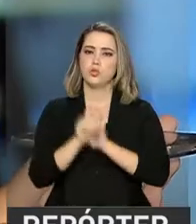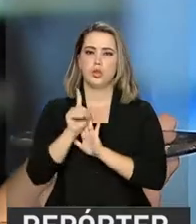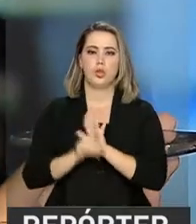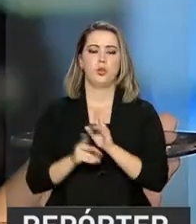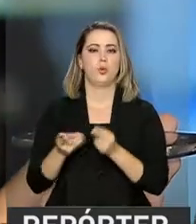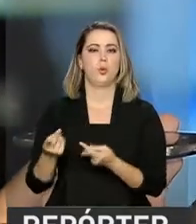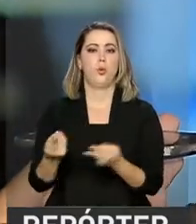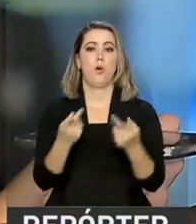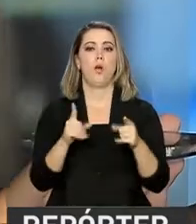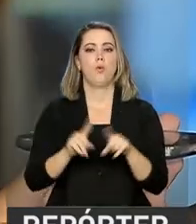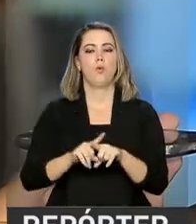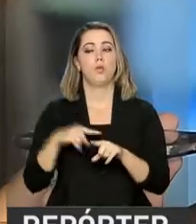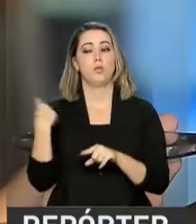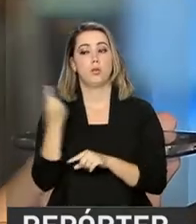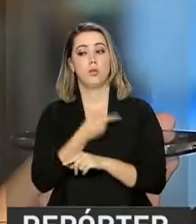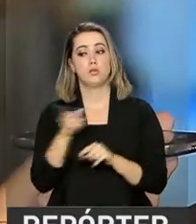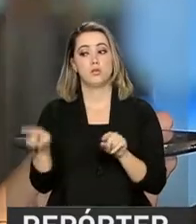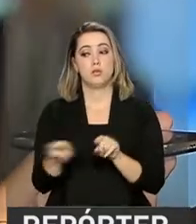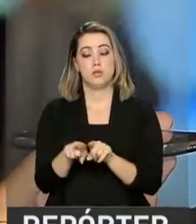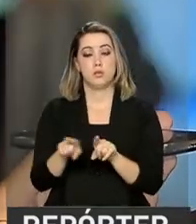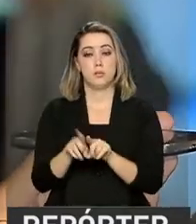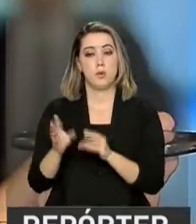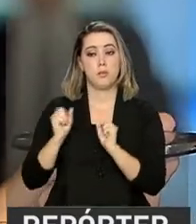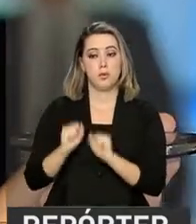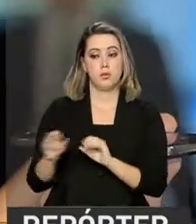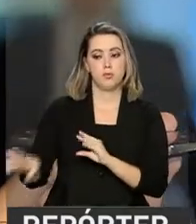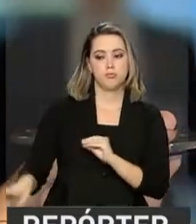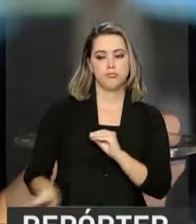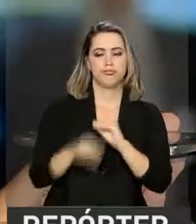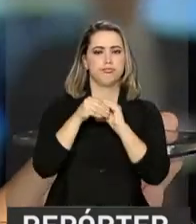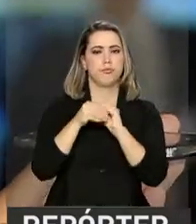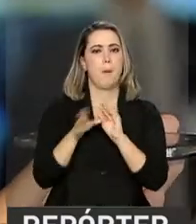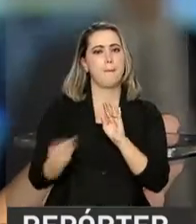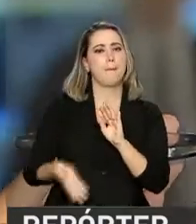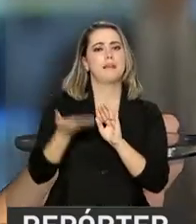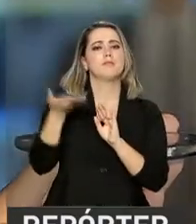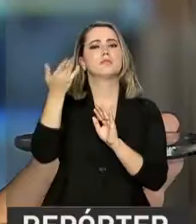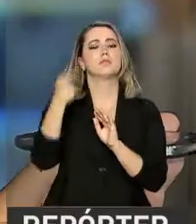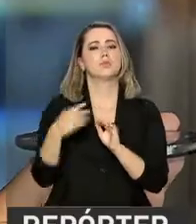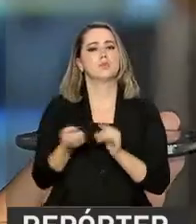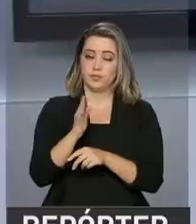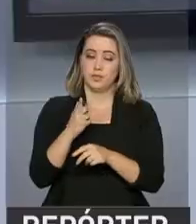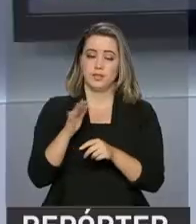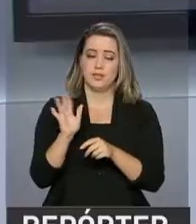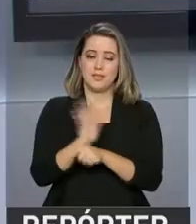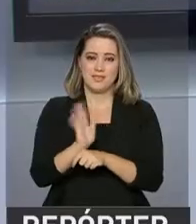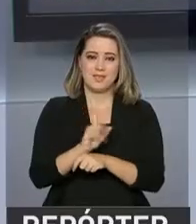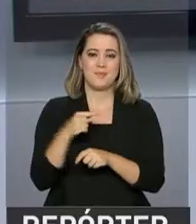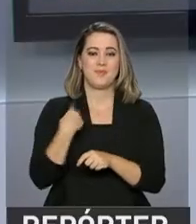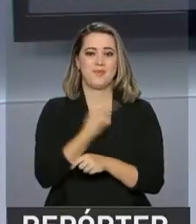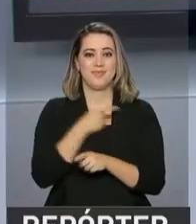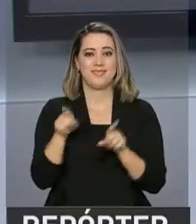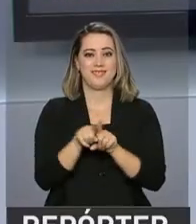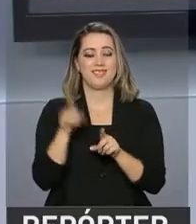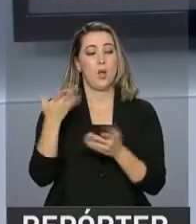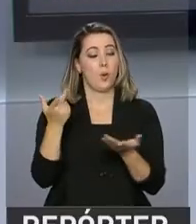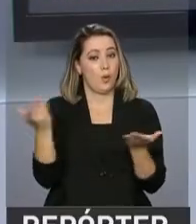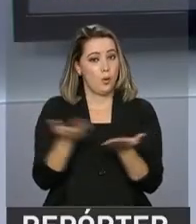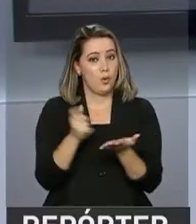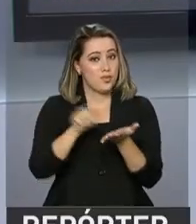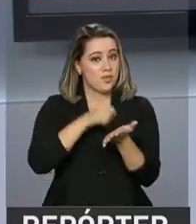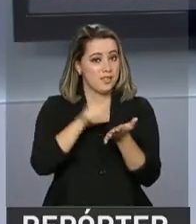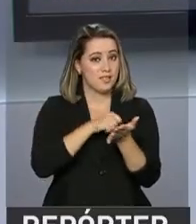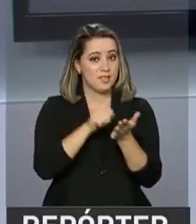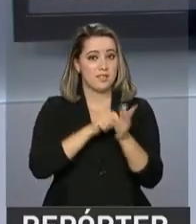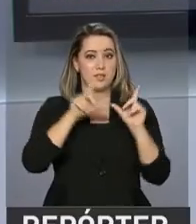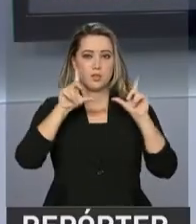integrarmos mais brasileiros no mercado de trabalho com carteira funad com todos os direitos foi assinado hoje mais um acordo